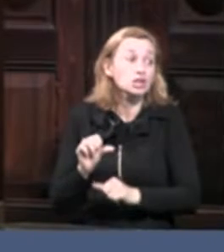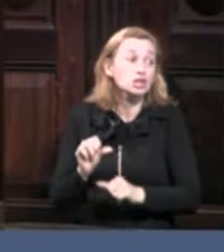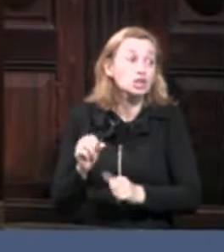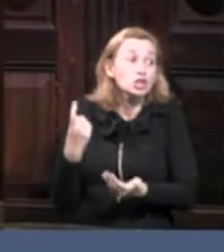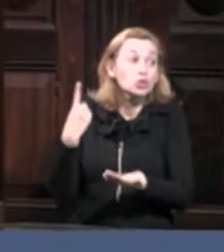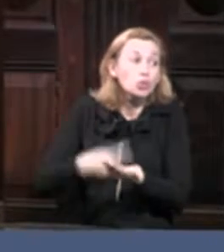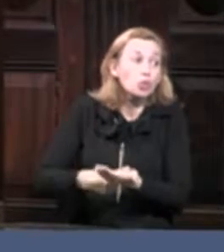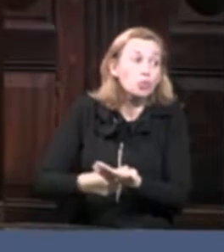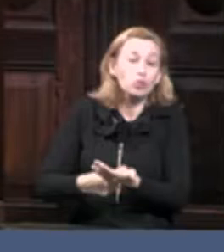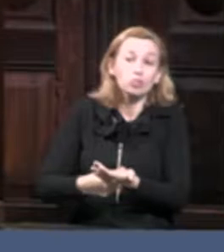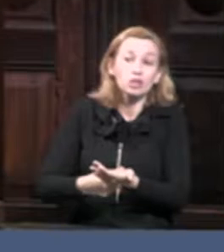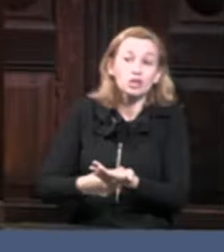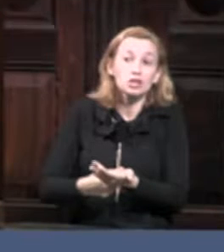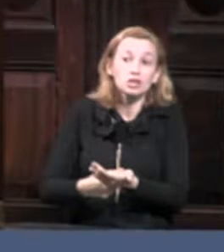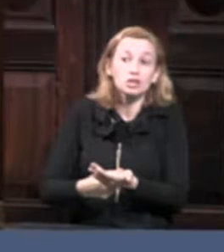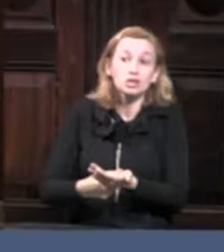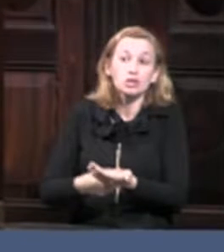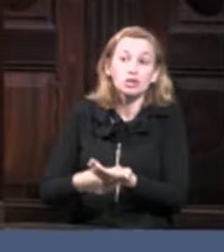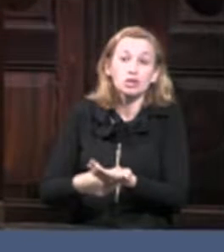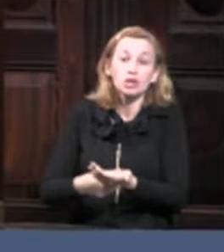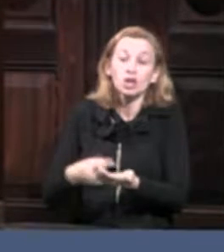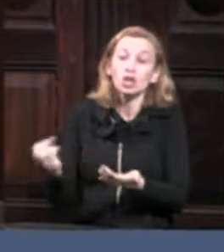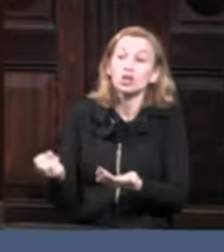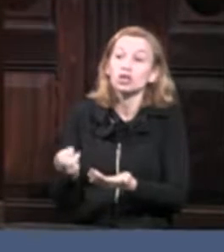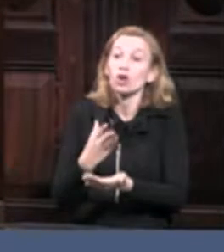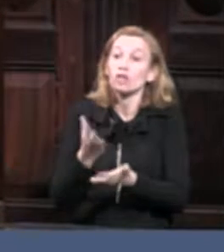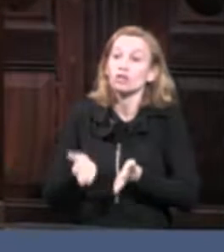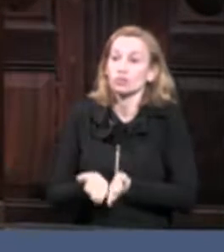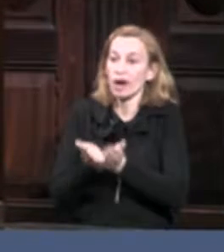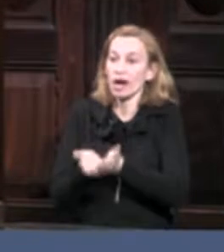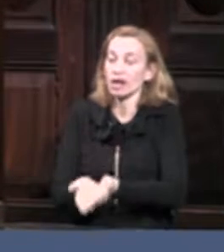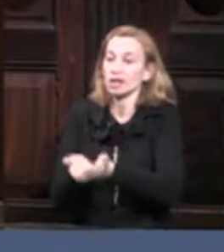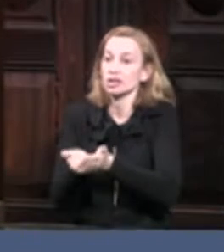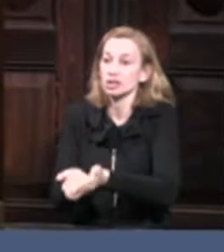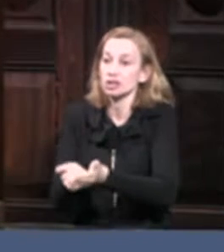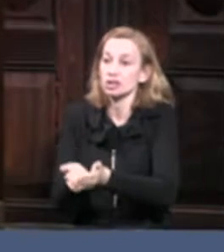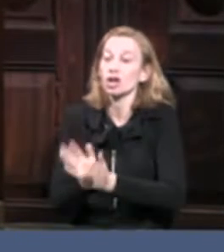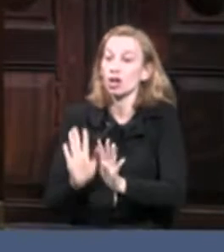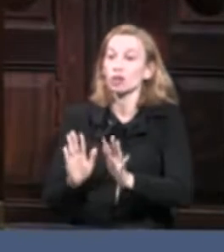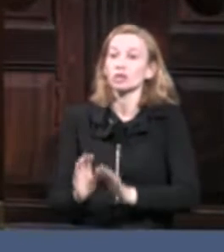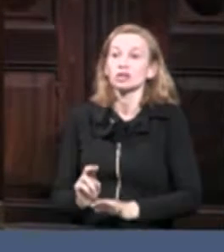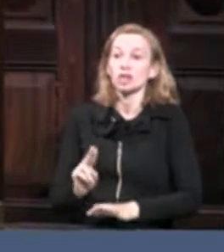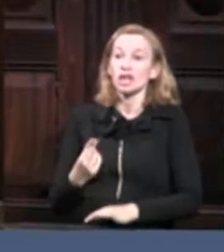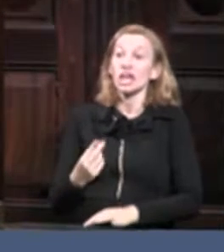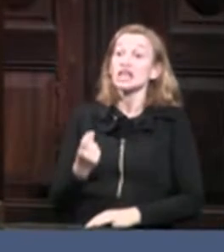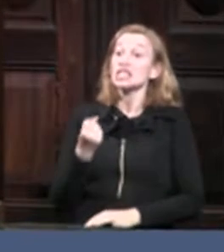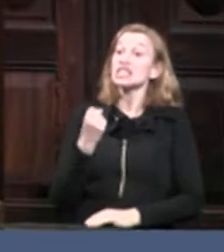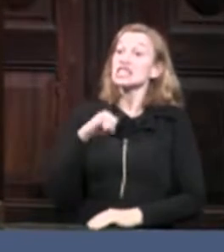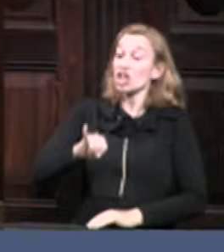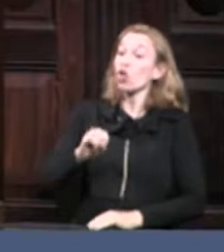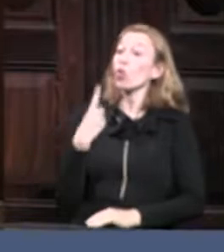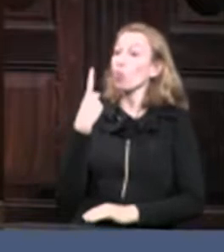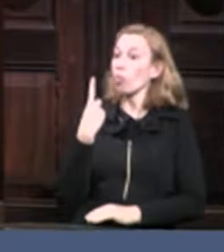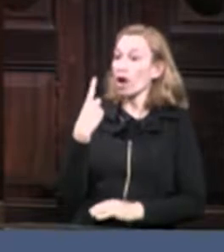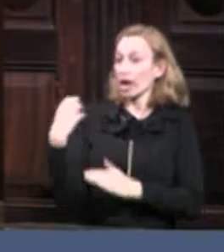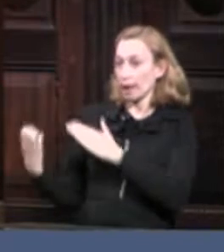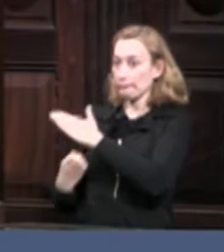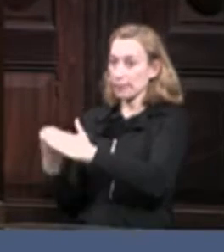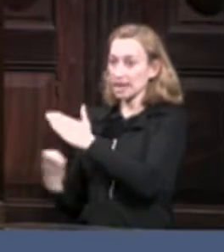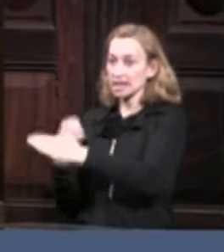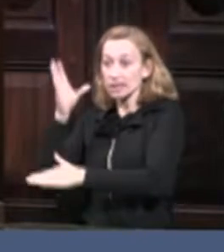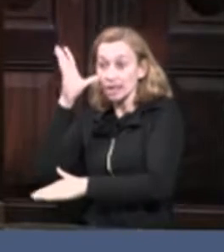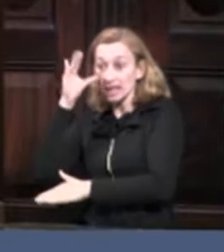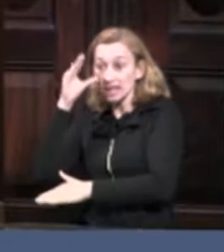compromisso de investimento em novas linhas. Ou seja, se uma empresa que se interessar tenha como